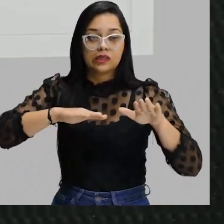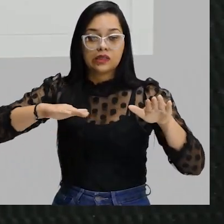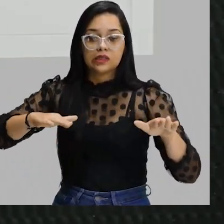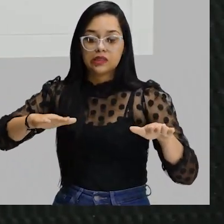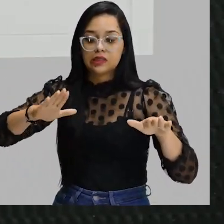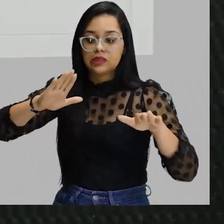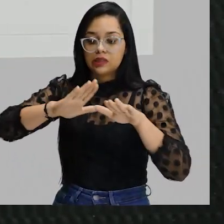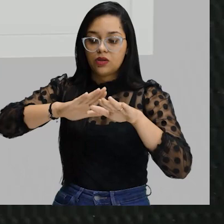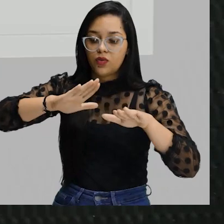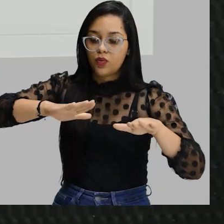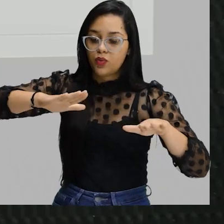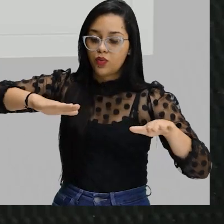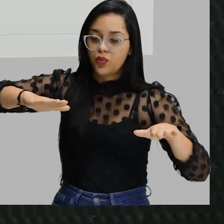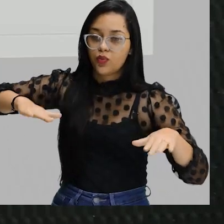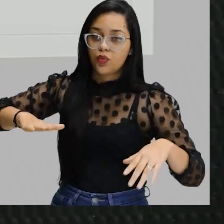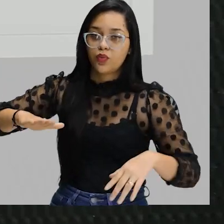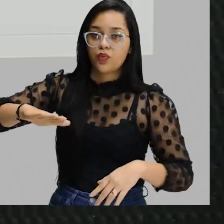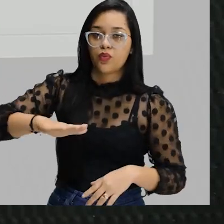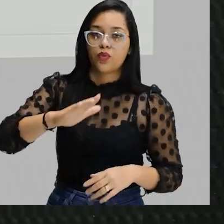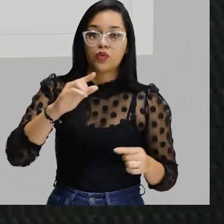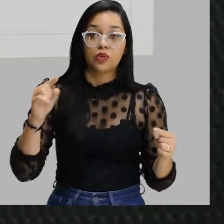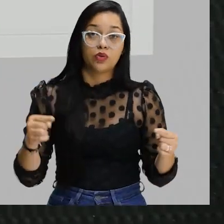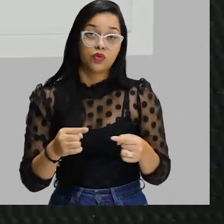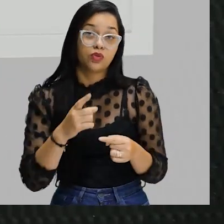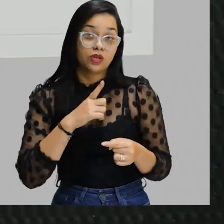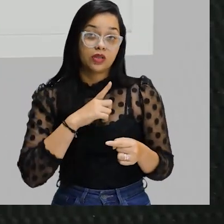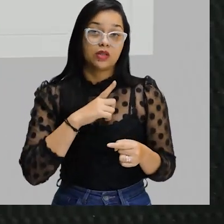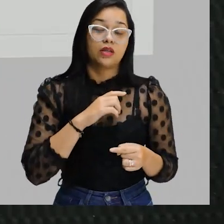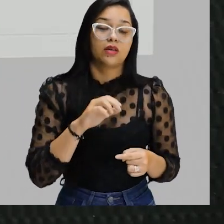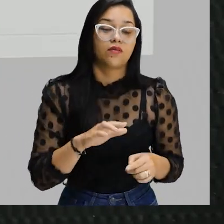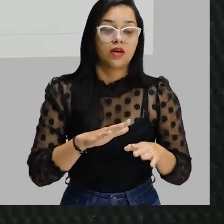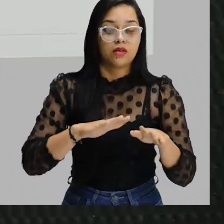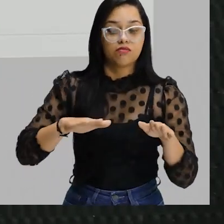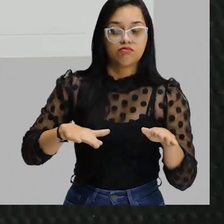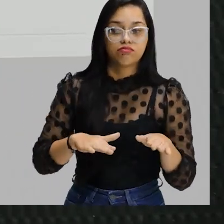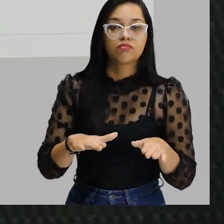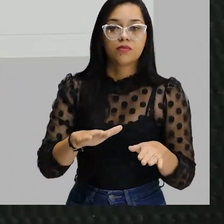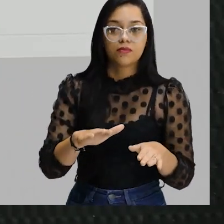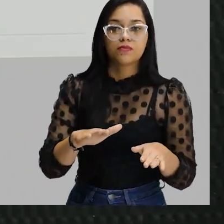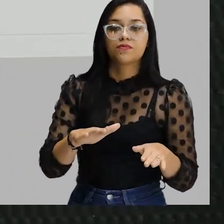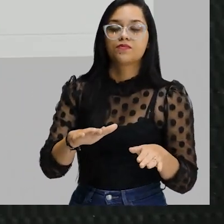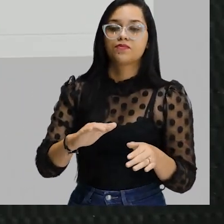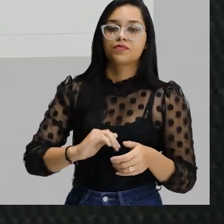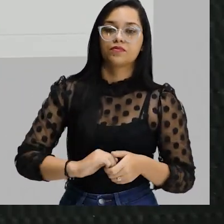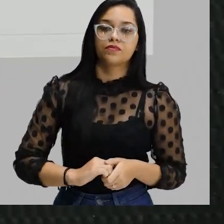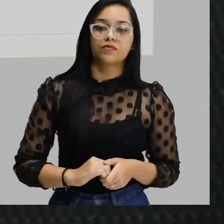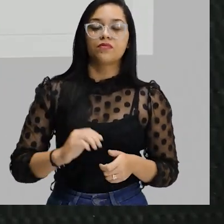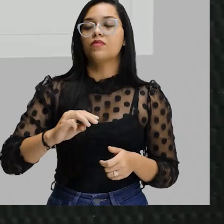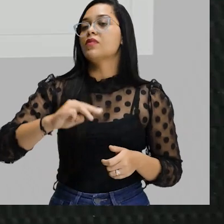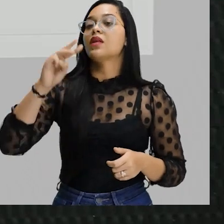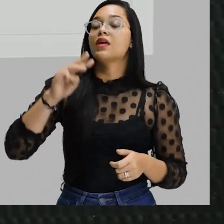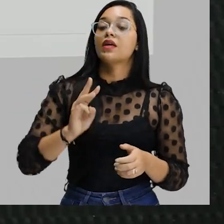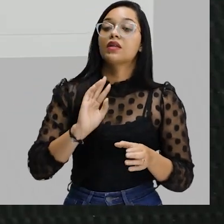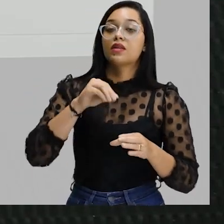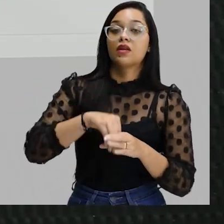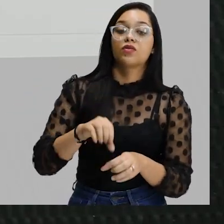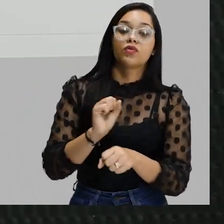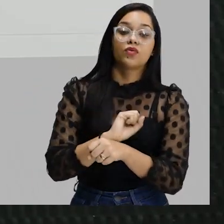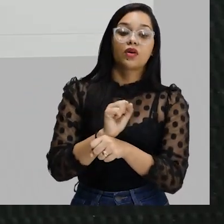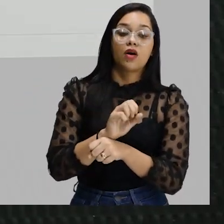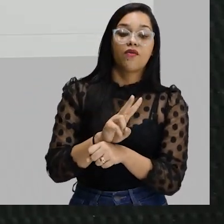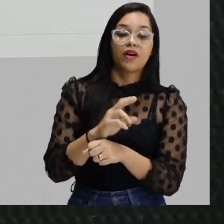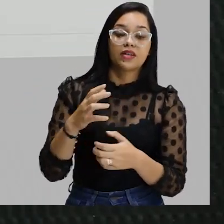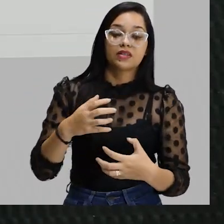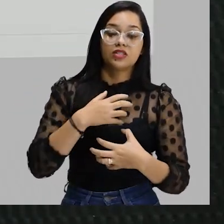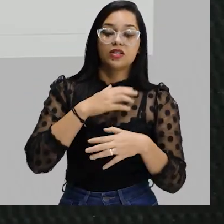desacelera, ele vai desacelerando, de acordo da forma em que ele vai desacelerar, quem está dentro do carro vai